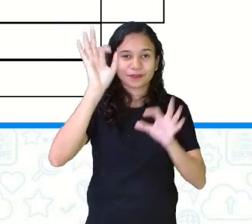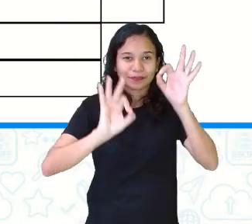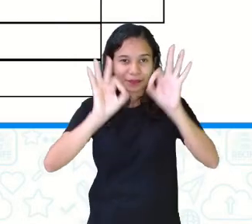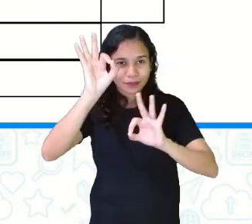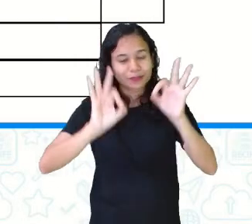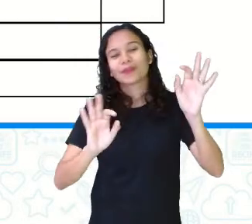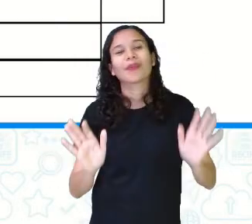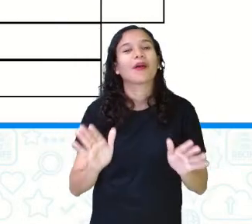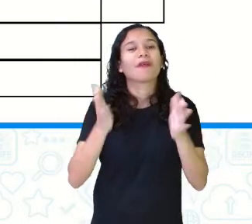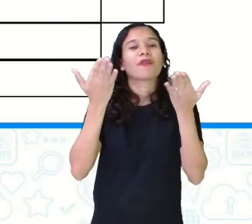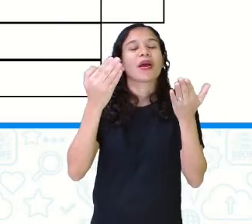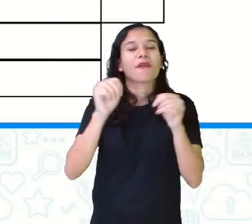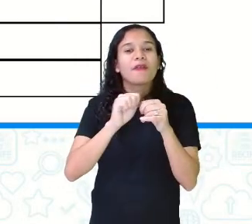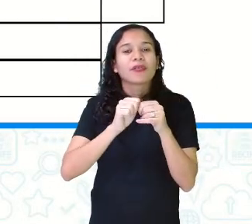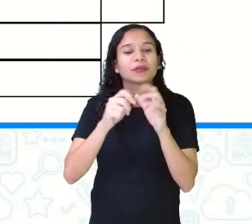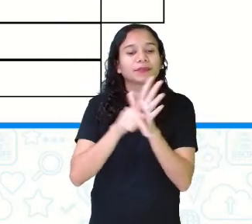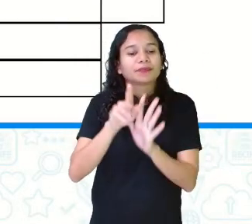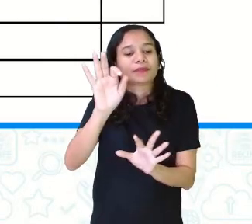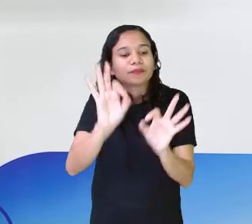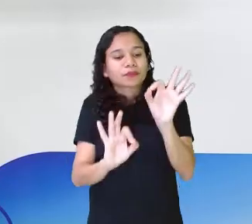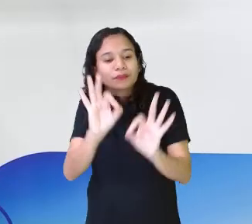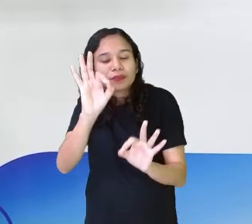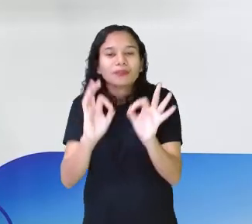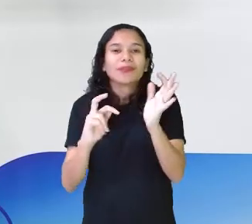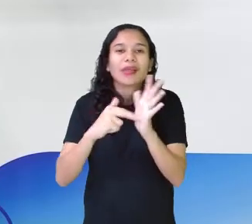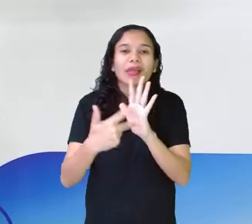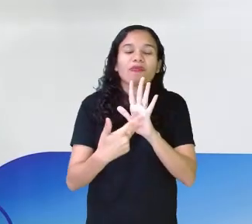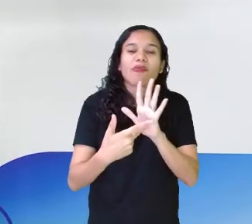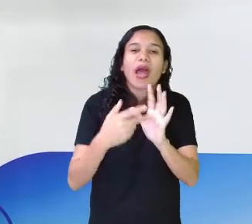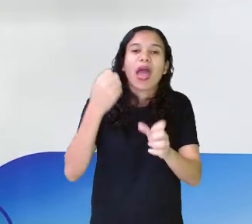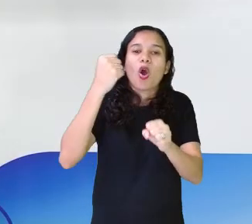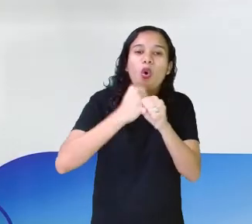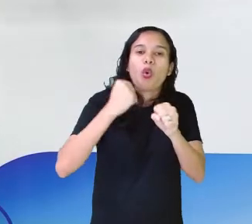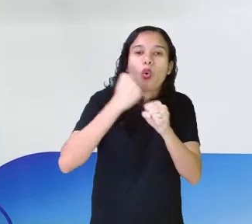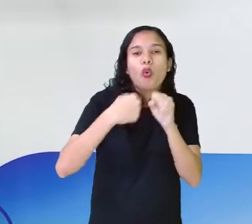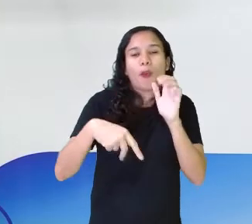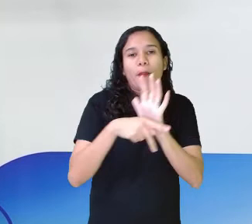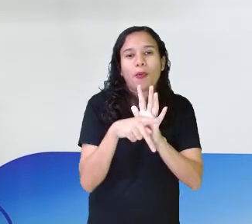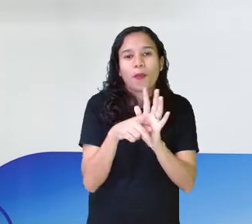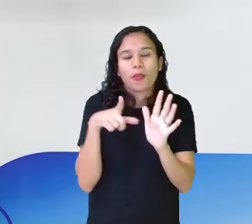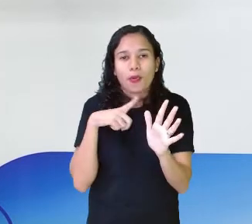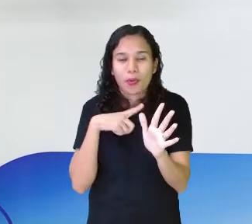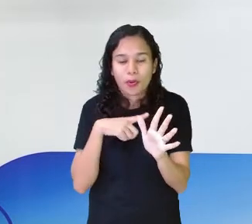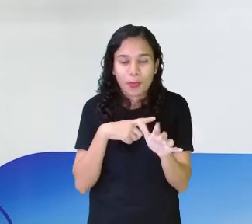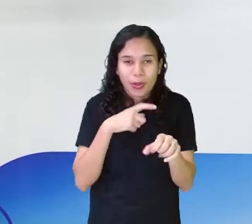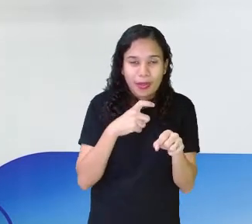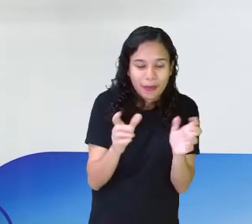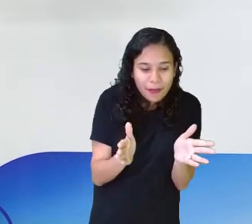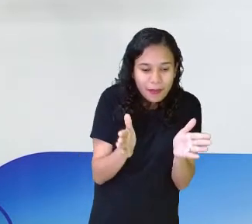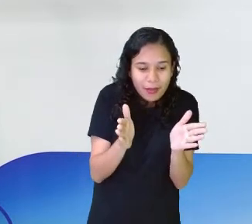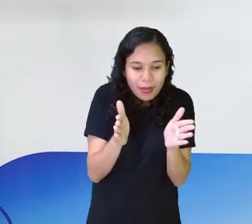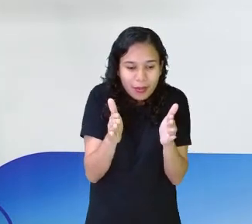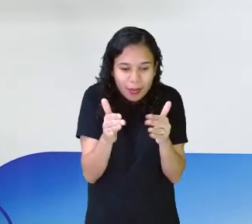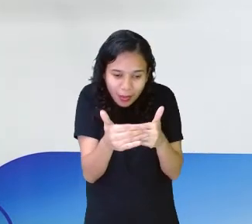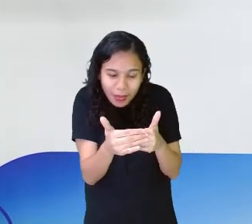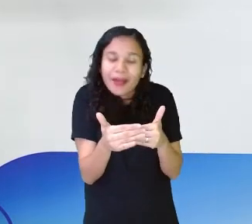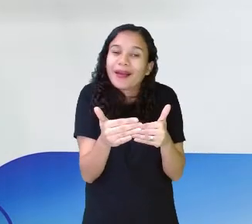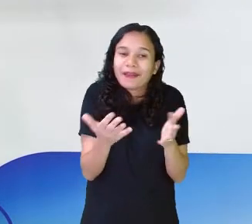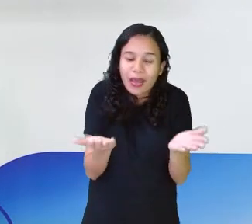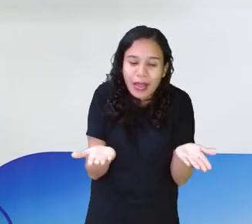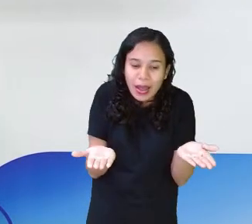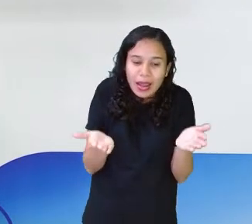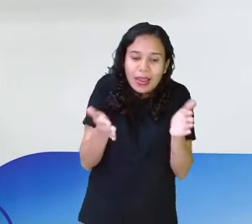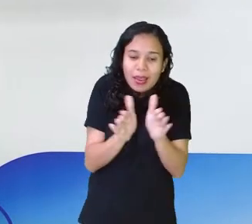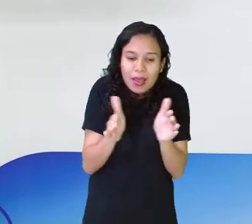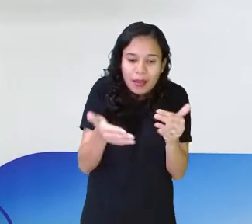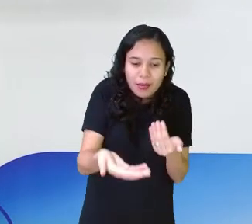organizar a festa, elas vão montar, ou seja, elas vão construir aqueles sólidos geométricos. E a partir daí, sim,